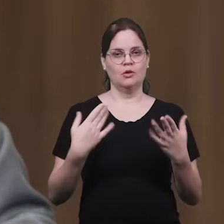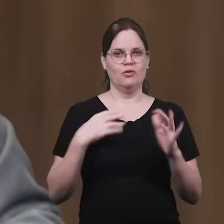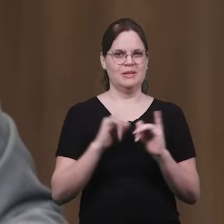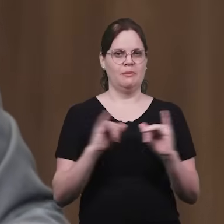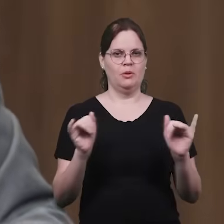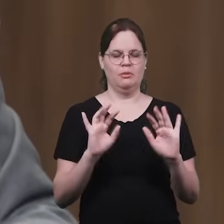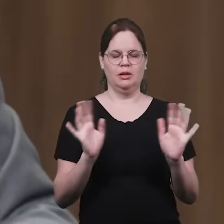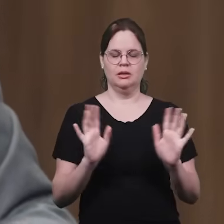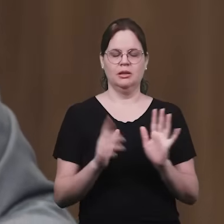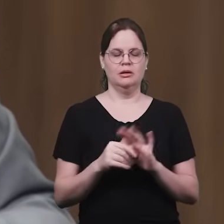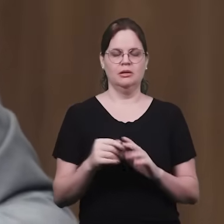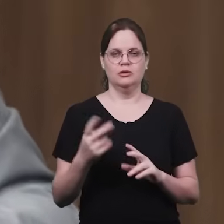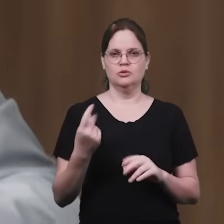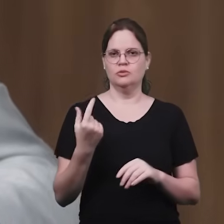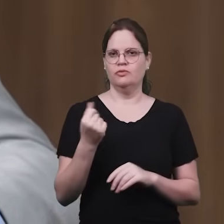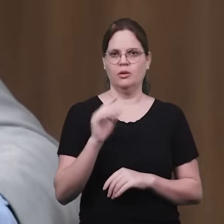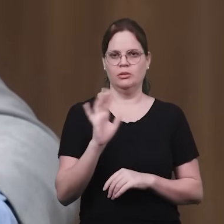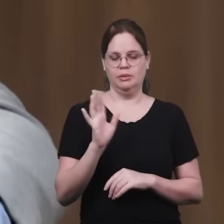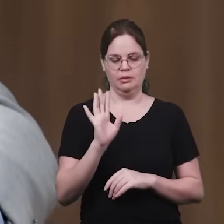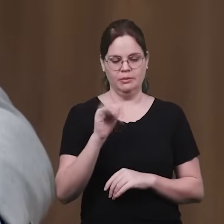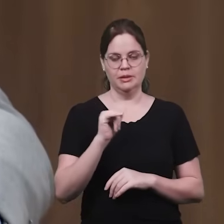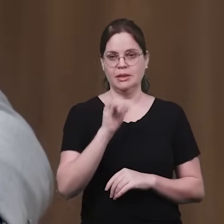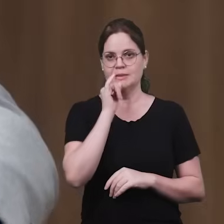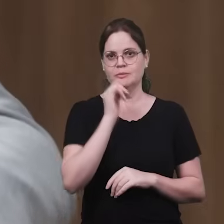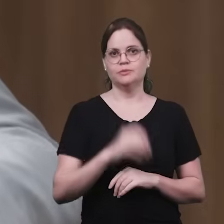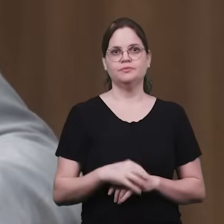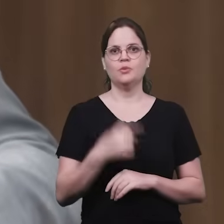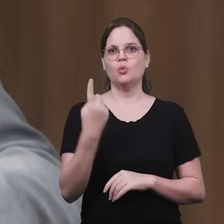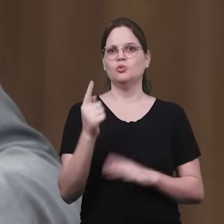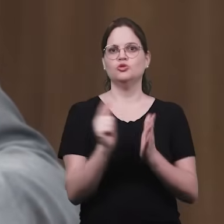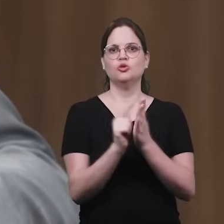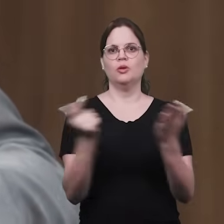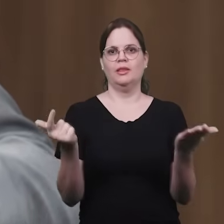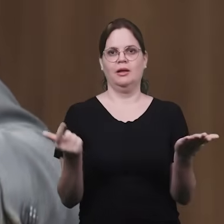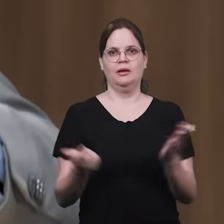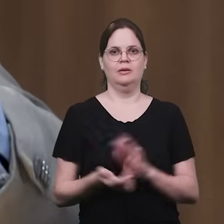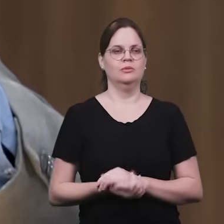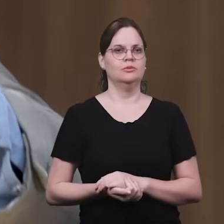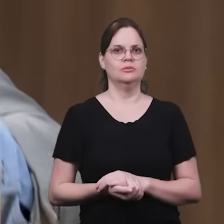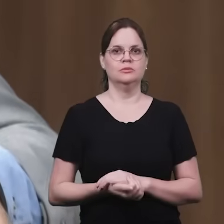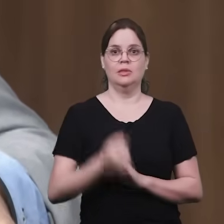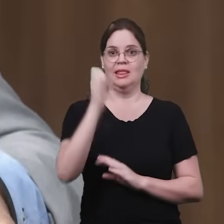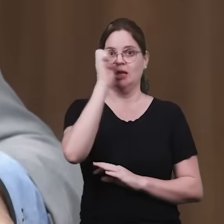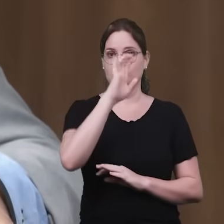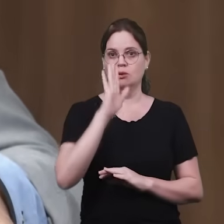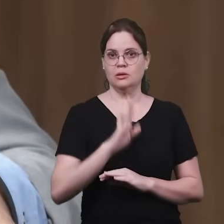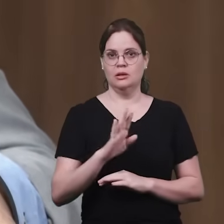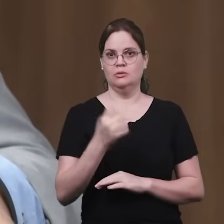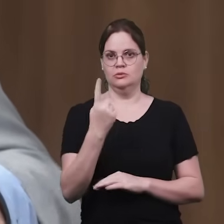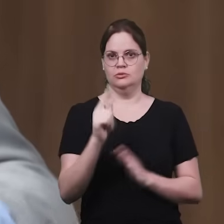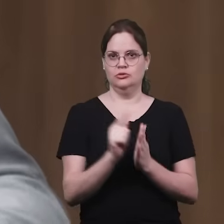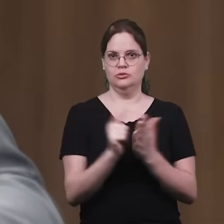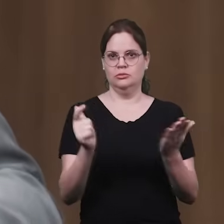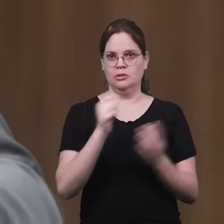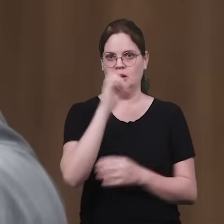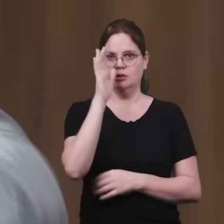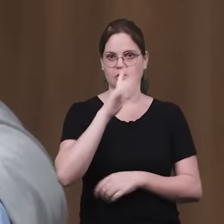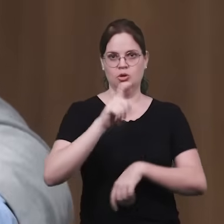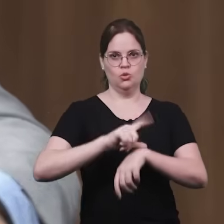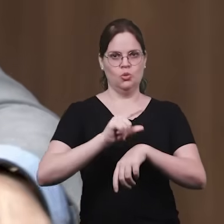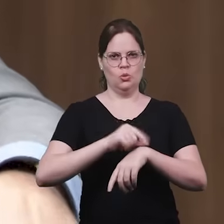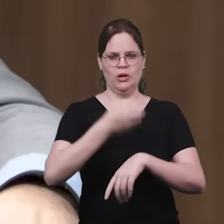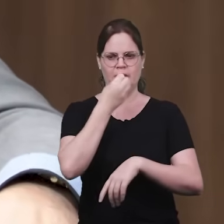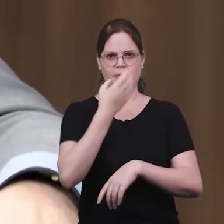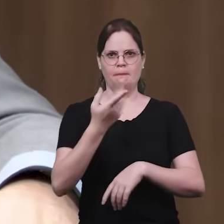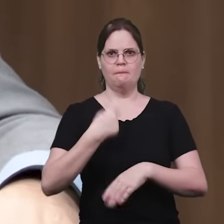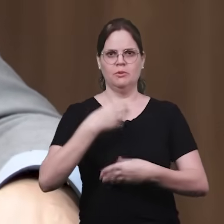nem dar valores, né? Mas, por exemplo, um jornal de alcance nacional, horário